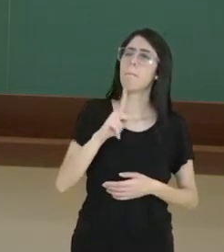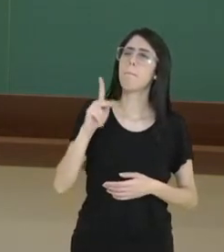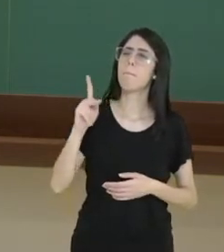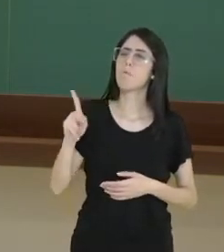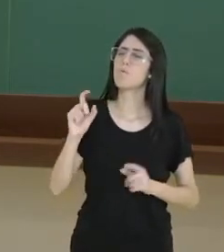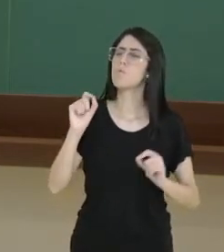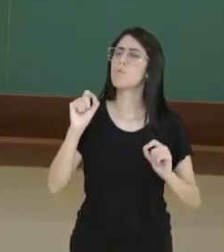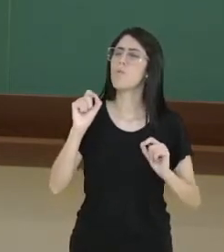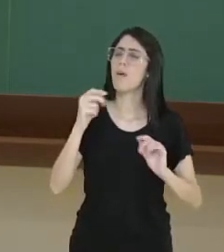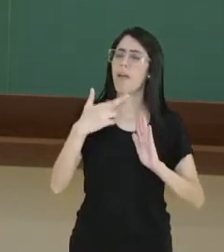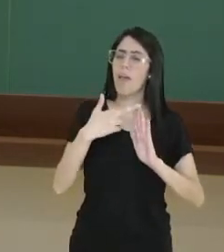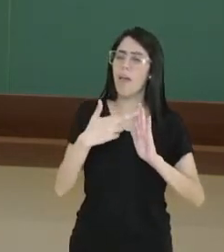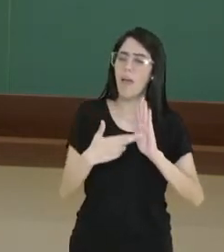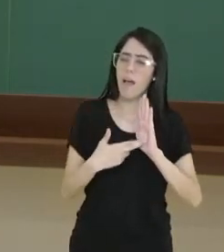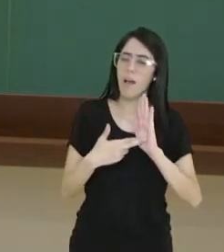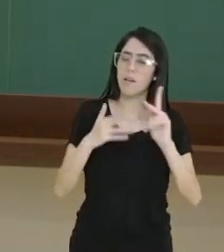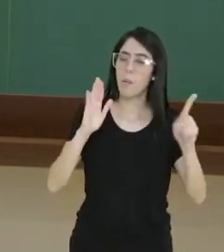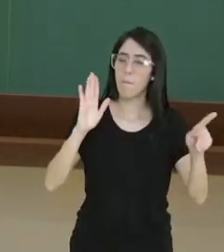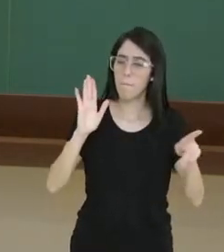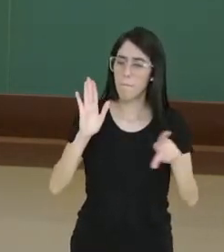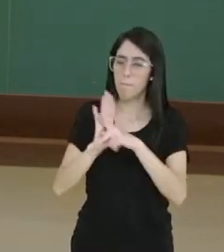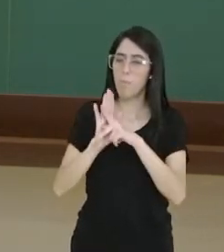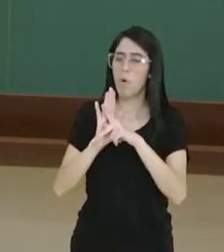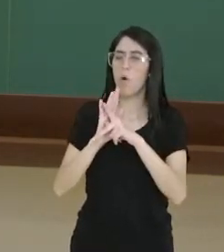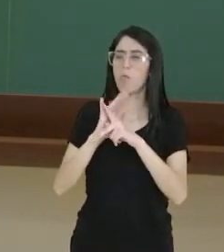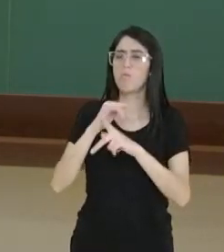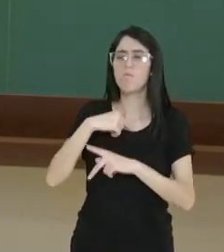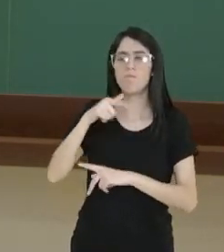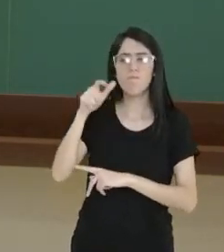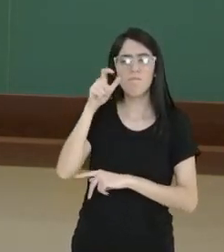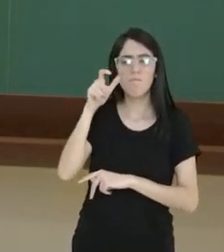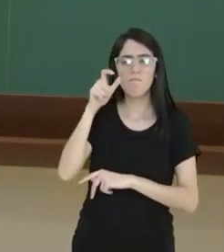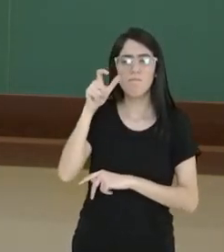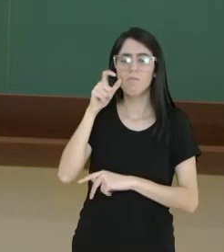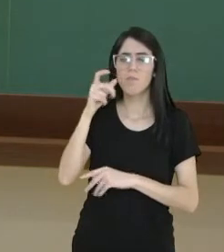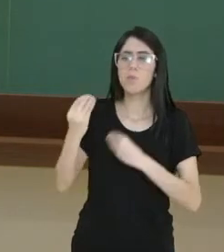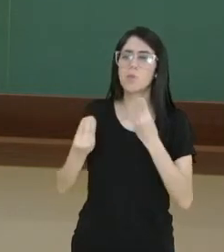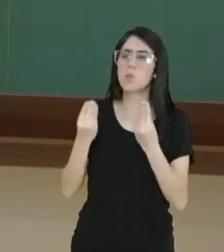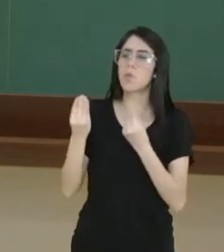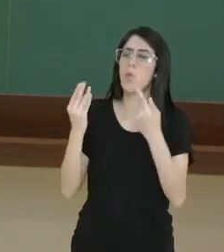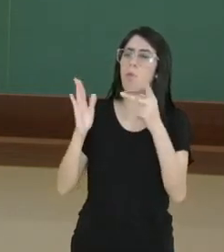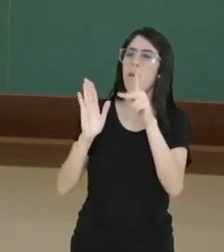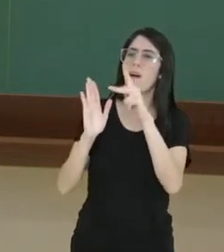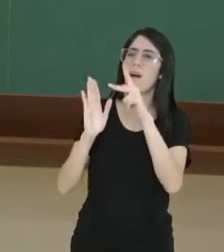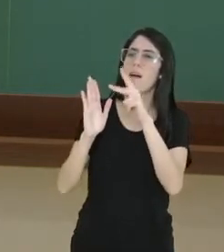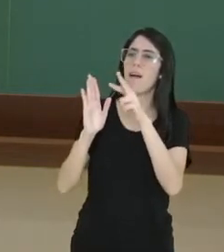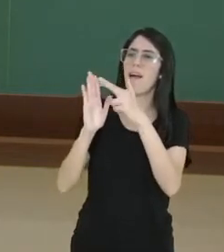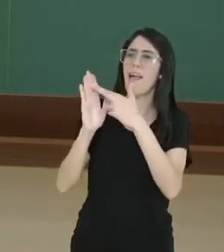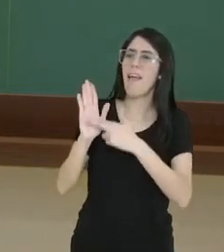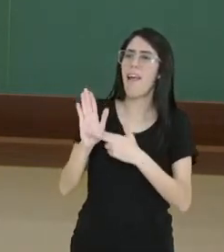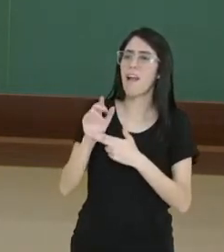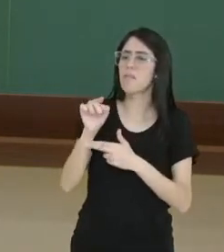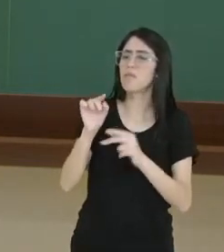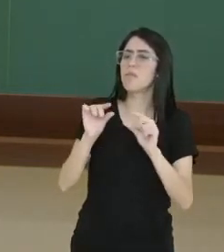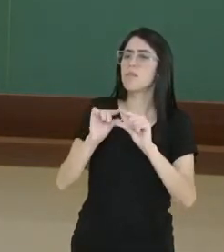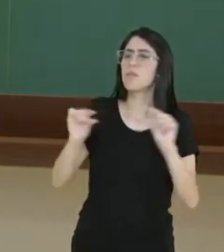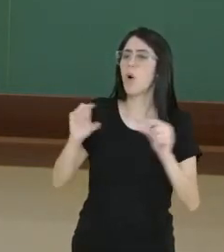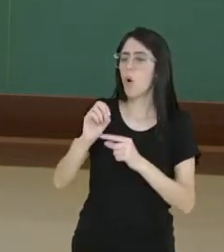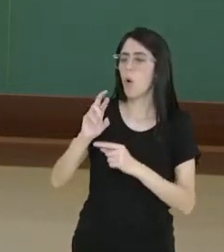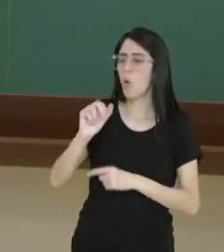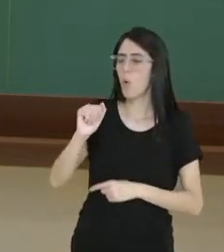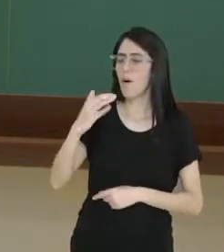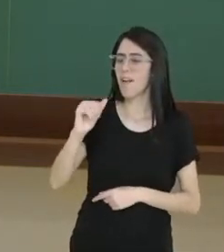que é a regrinha que eu preciso observar para que eu considere algo como oração? Então